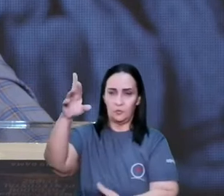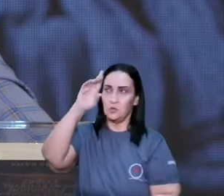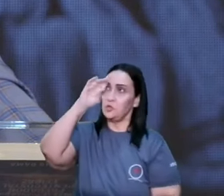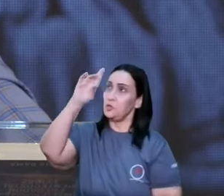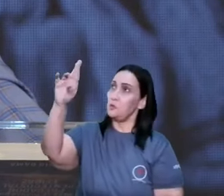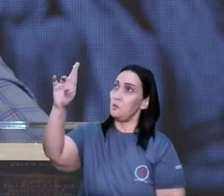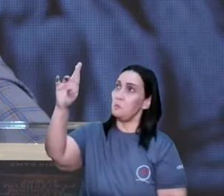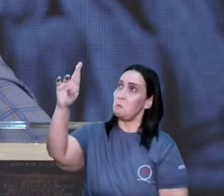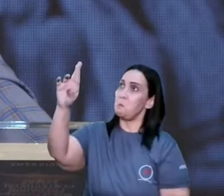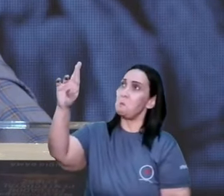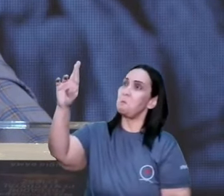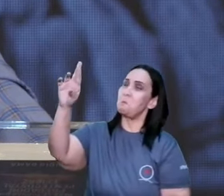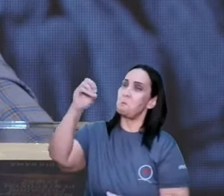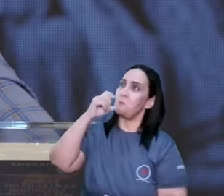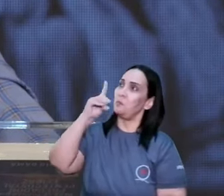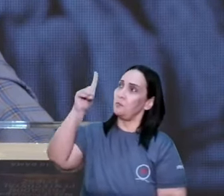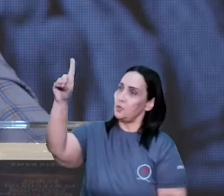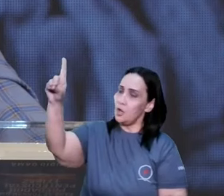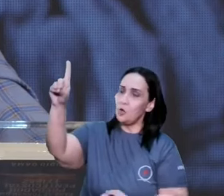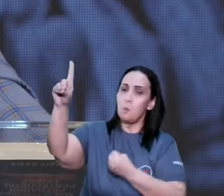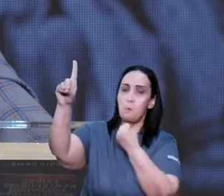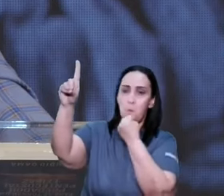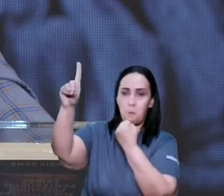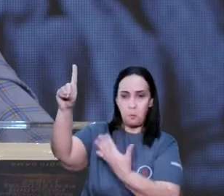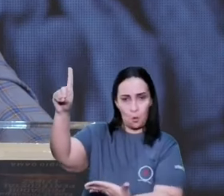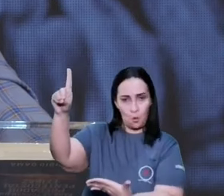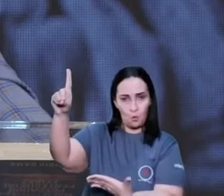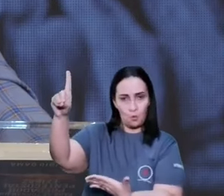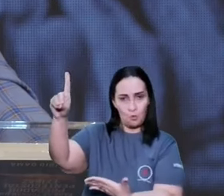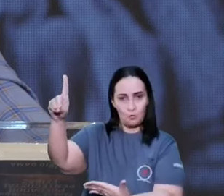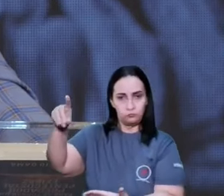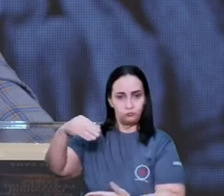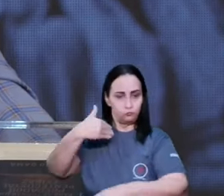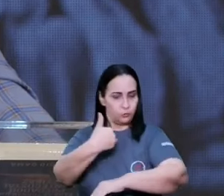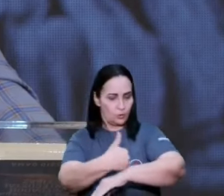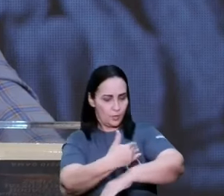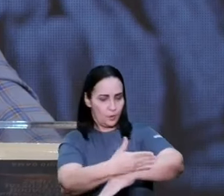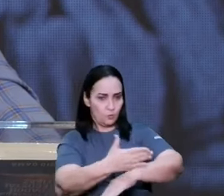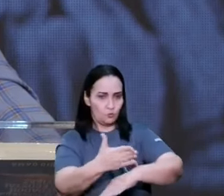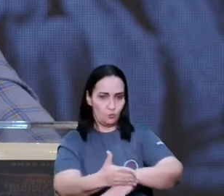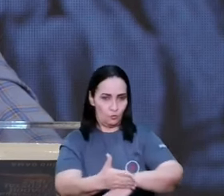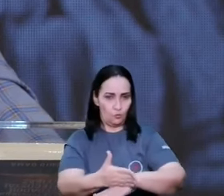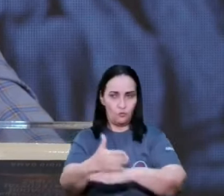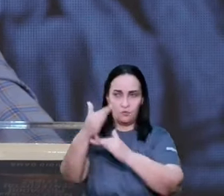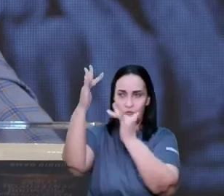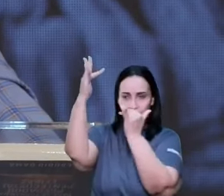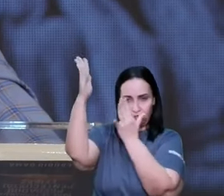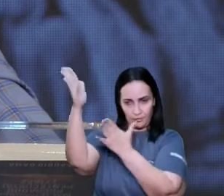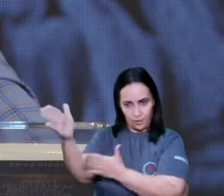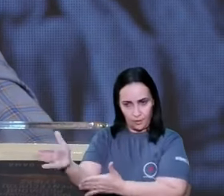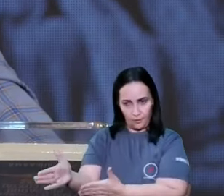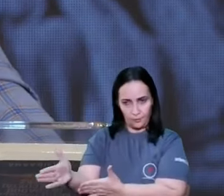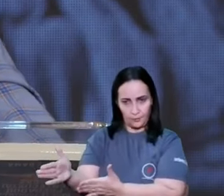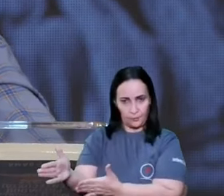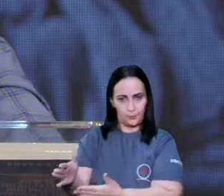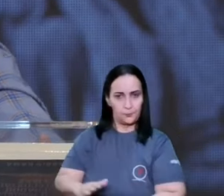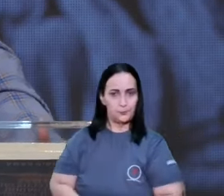bom o senhor é fiel em todo tempo e em todo tempo o senhor é fiel